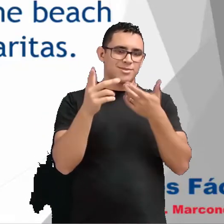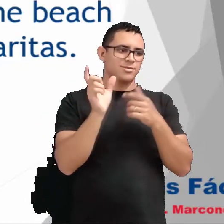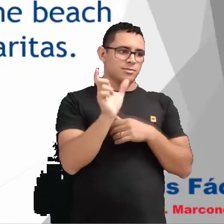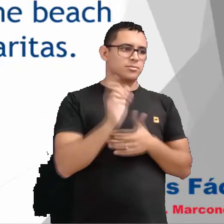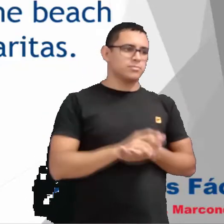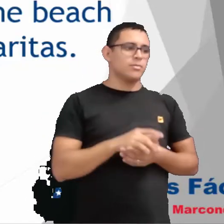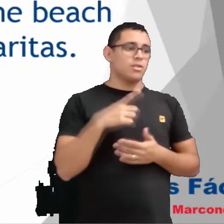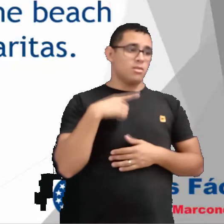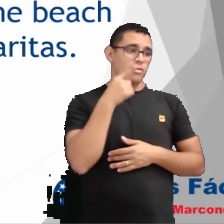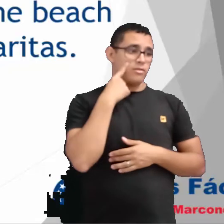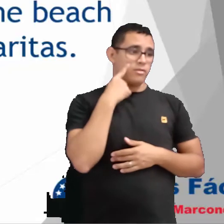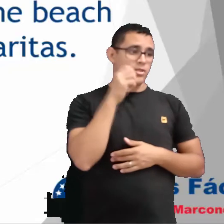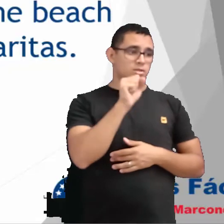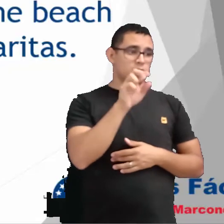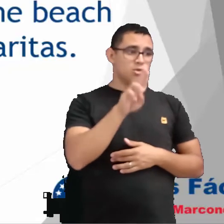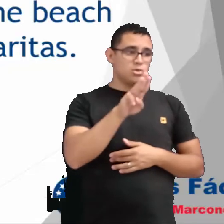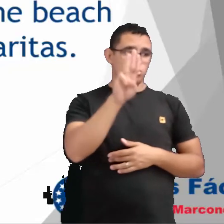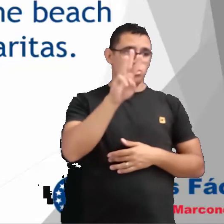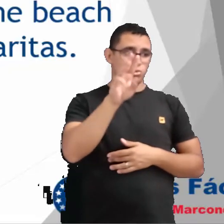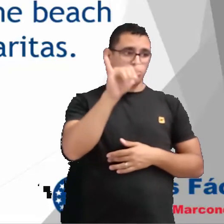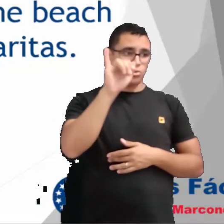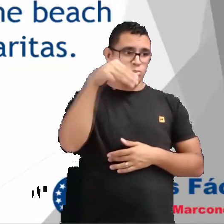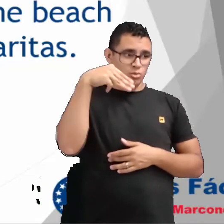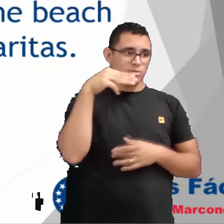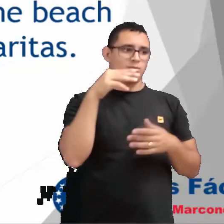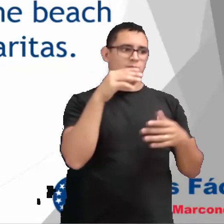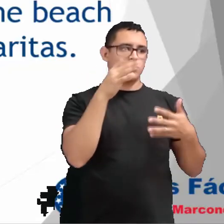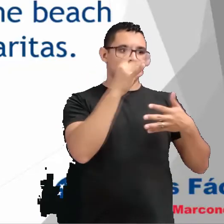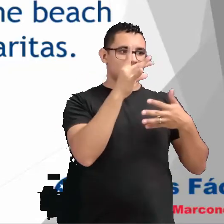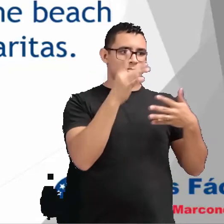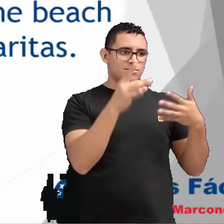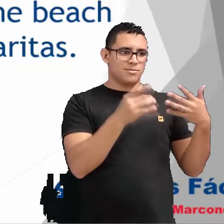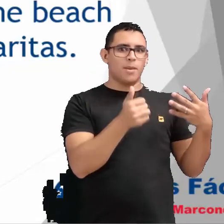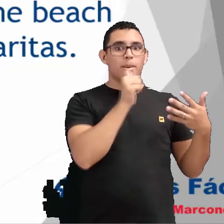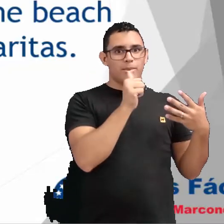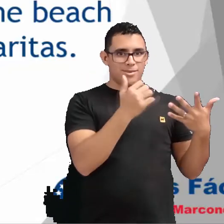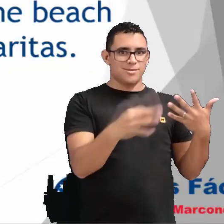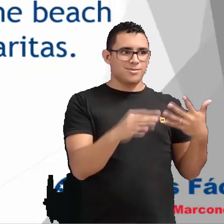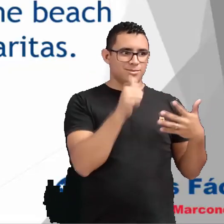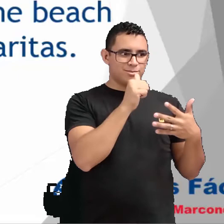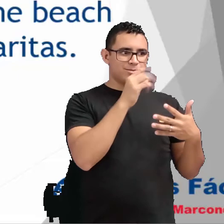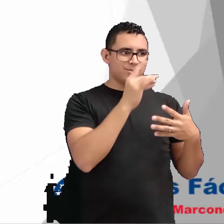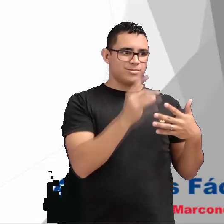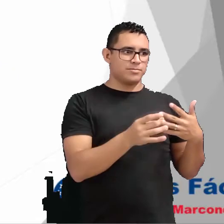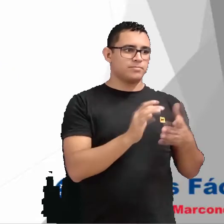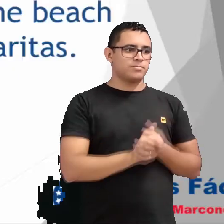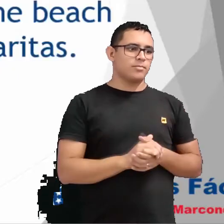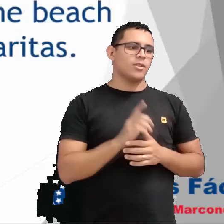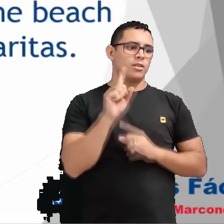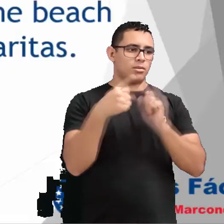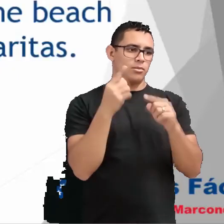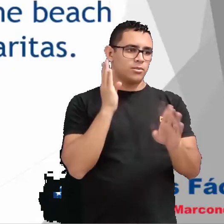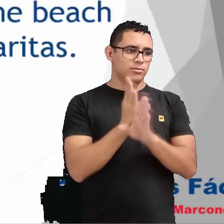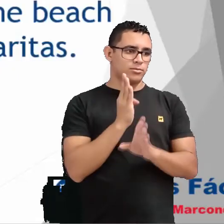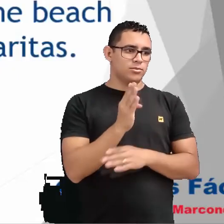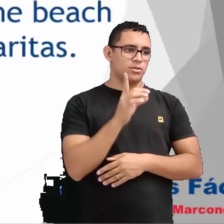dele no passado é swam. I swam, you swam, he, she, it swam, we, you, they swam, ok? E depois, então,